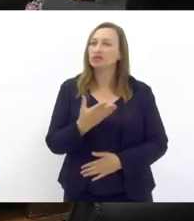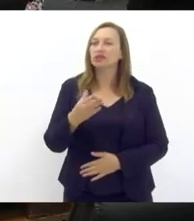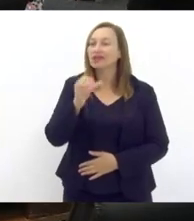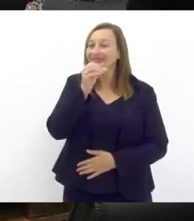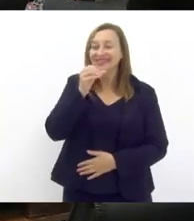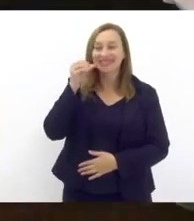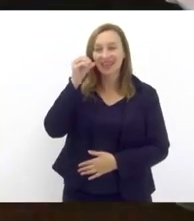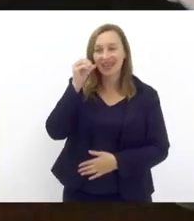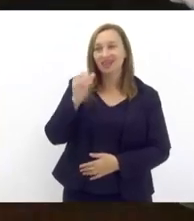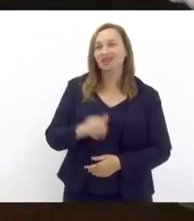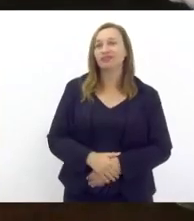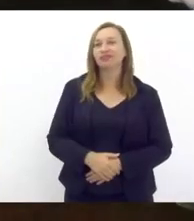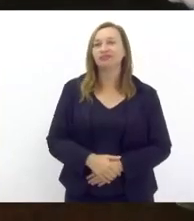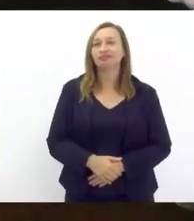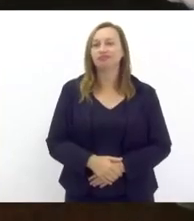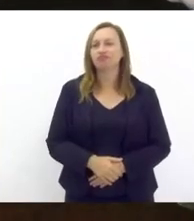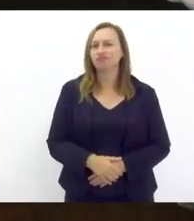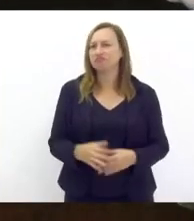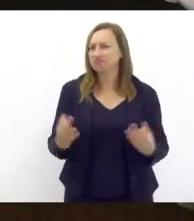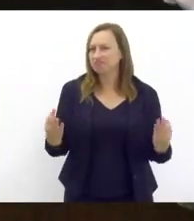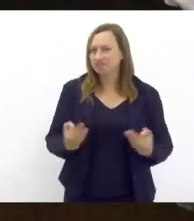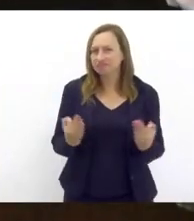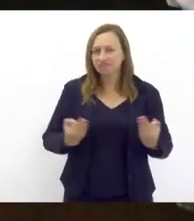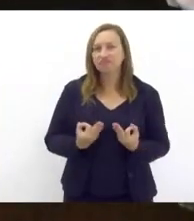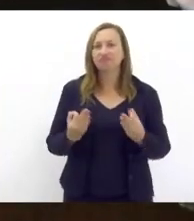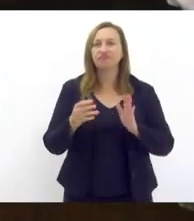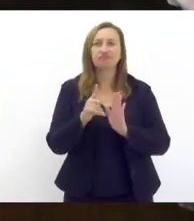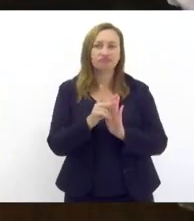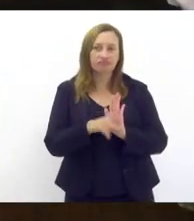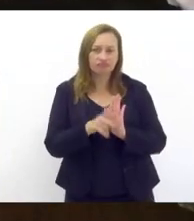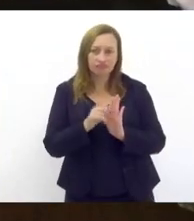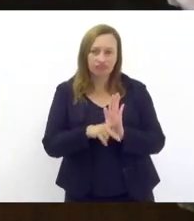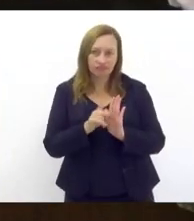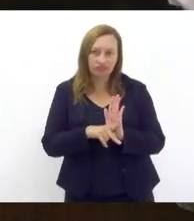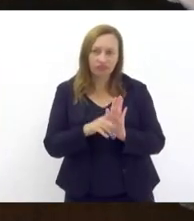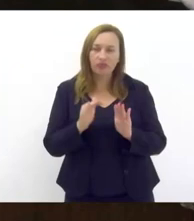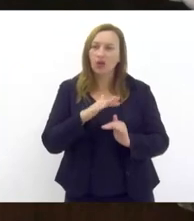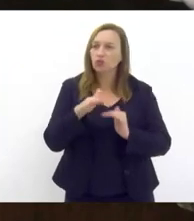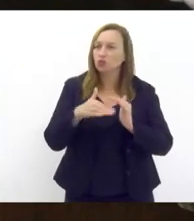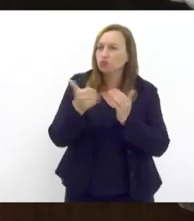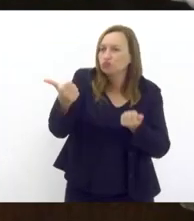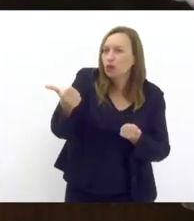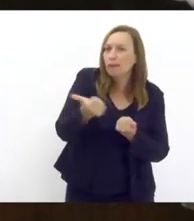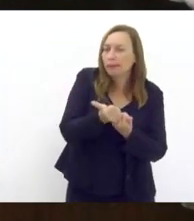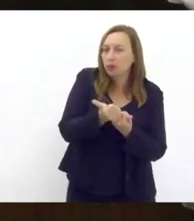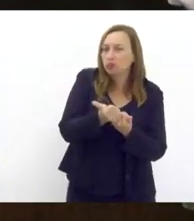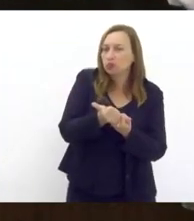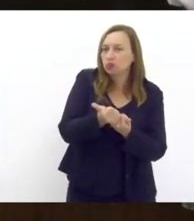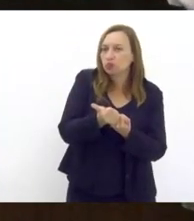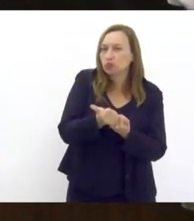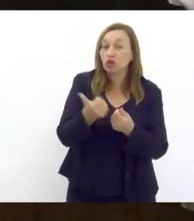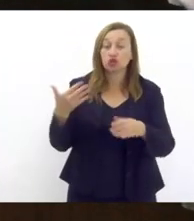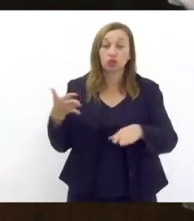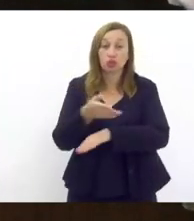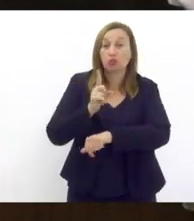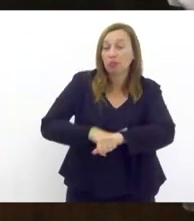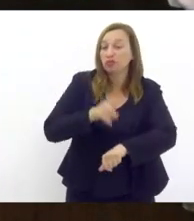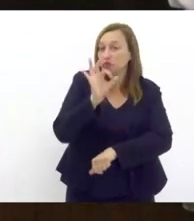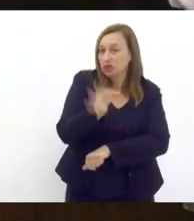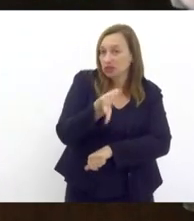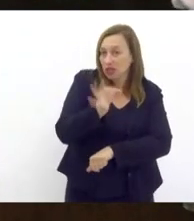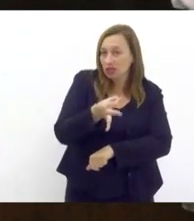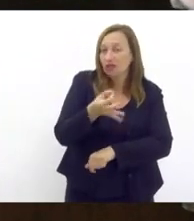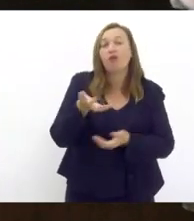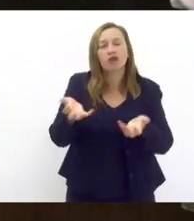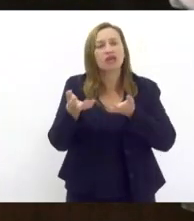Célia Jordão, excelente projeto. Vamos dar todo o apoio. Chega em boa hora.